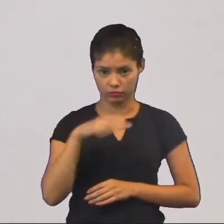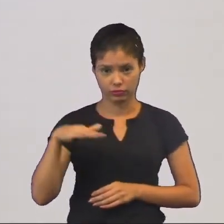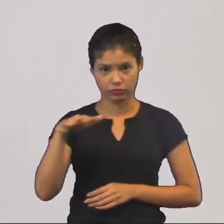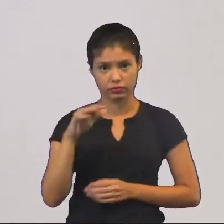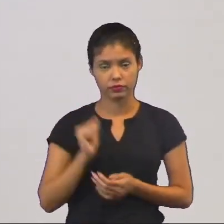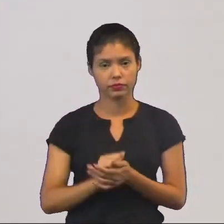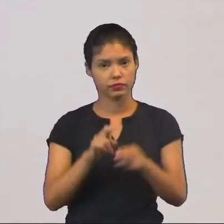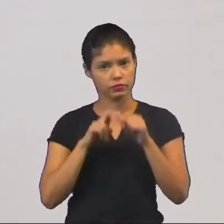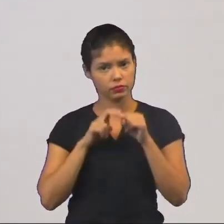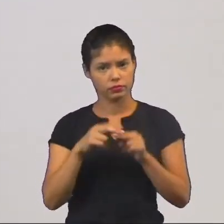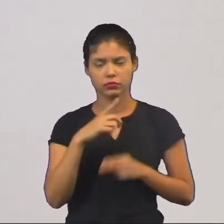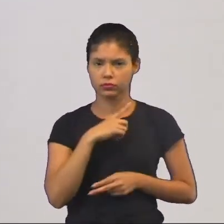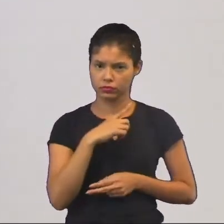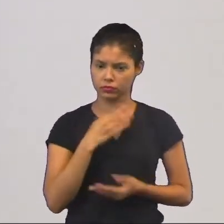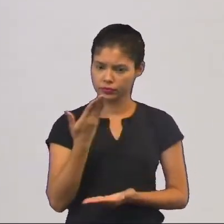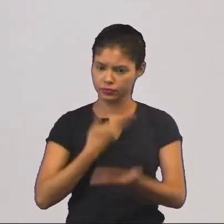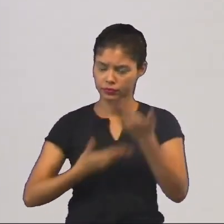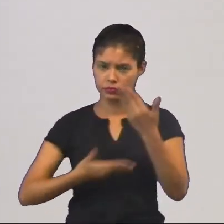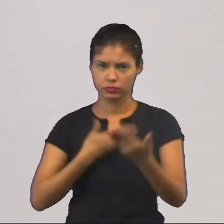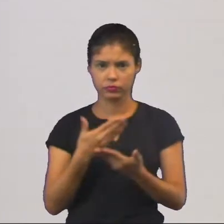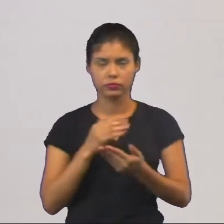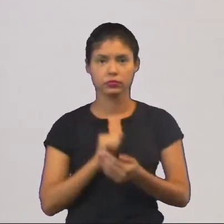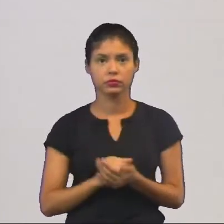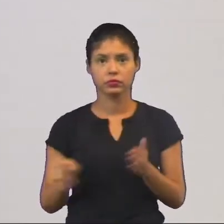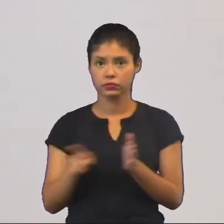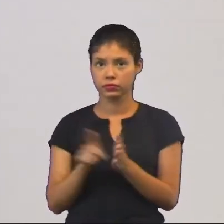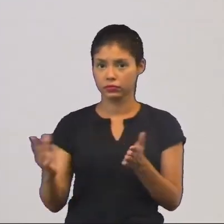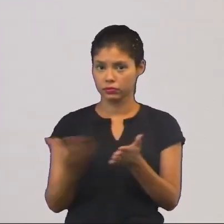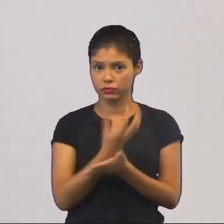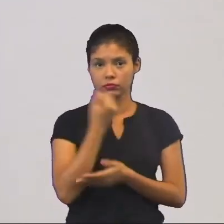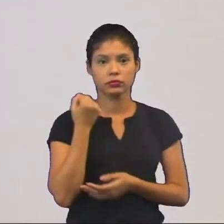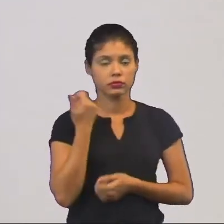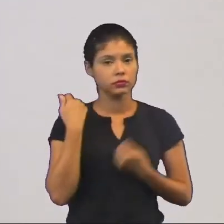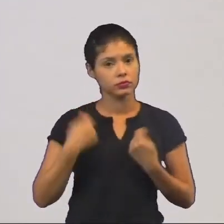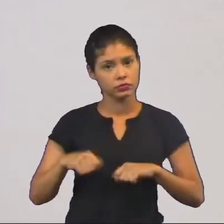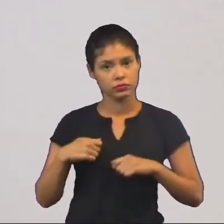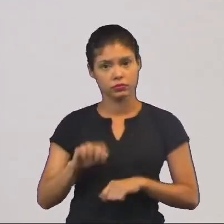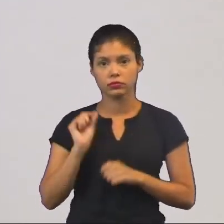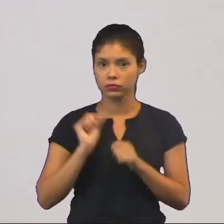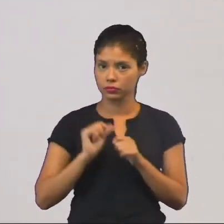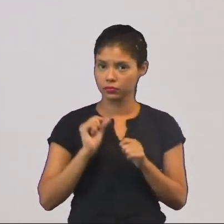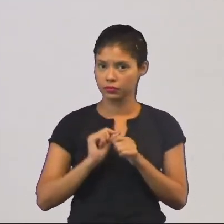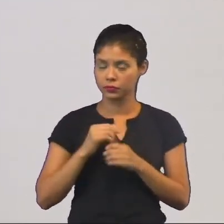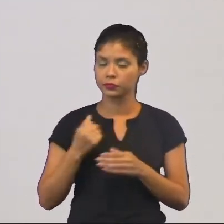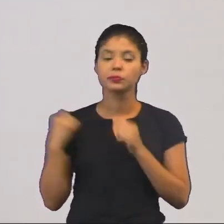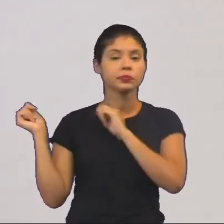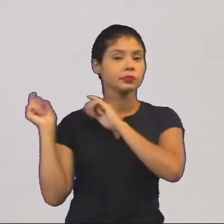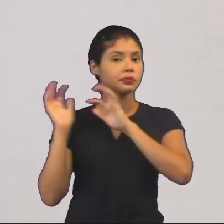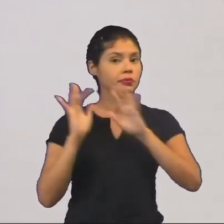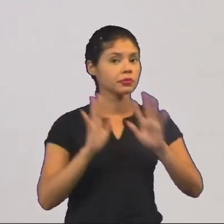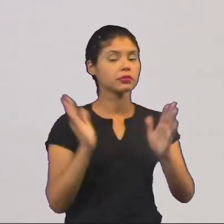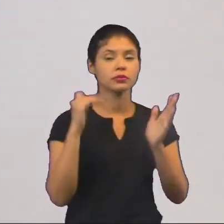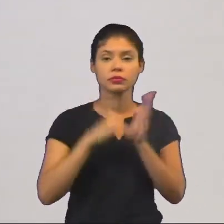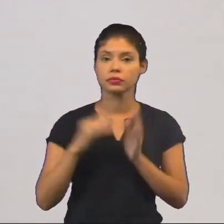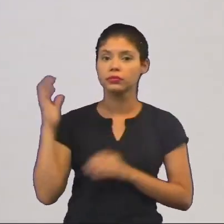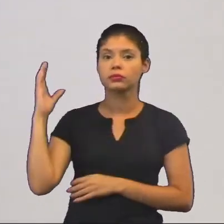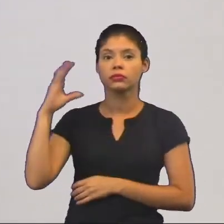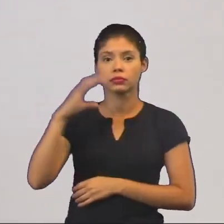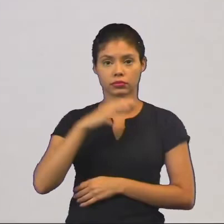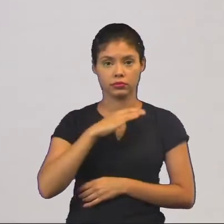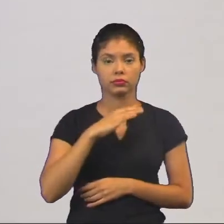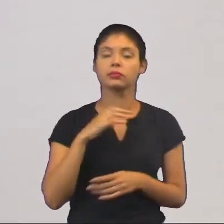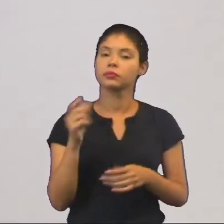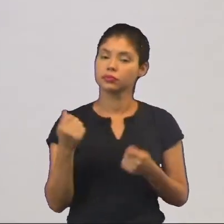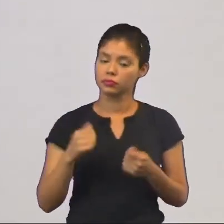E por isso tem essa relação de interdependência. Muitas vezes eles precisam realizar o deslocamento e vir até a cidade para